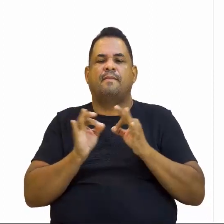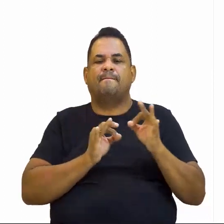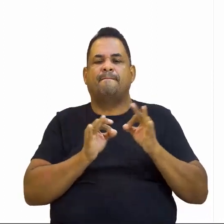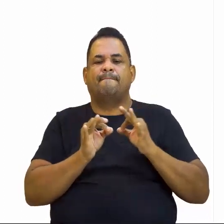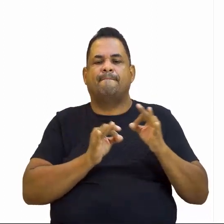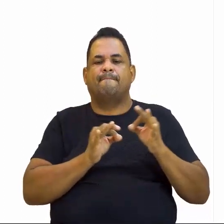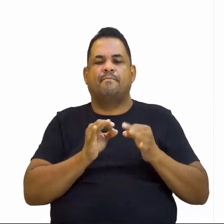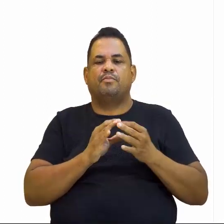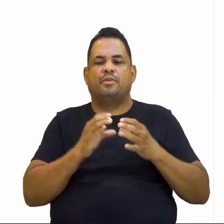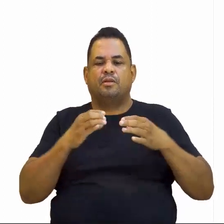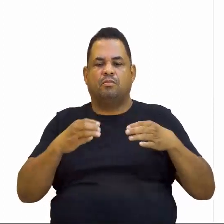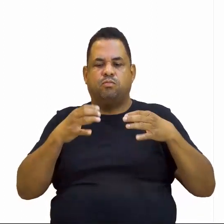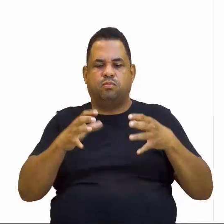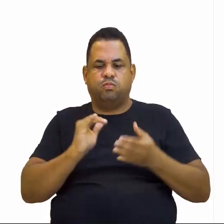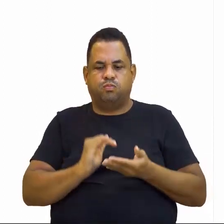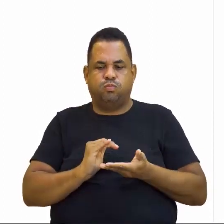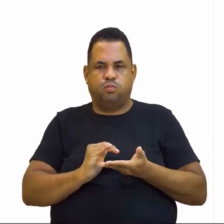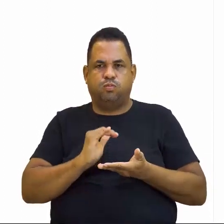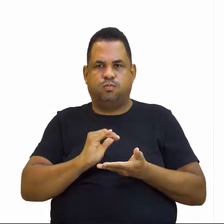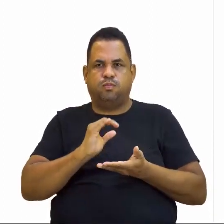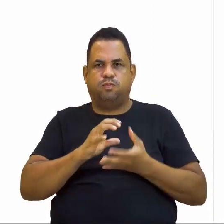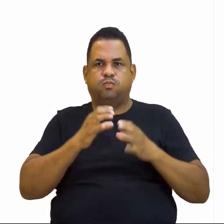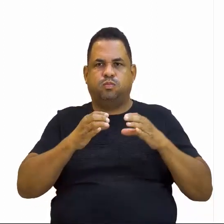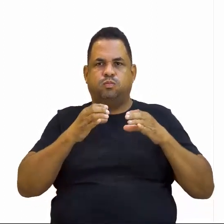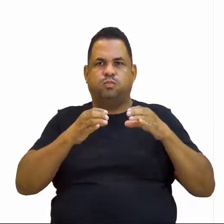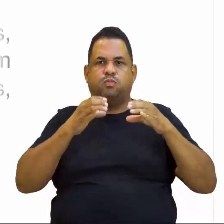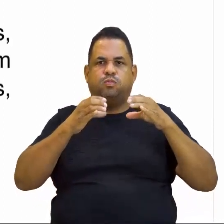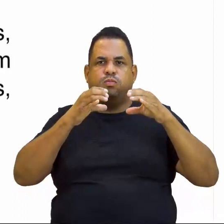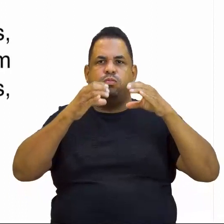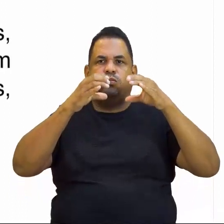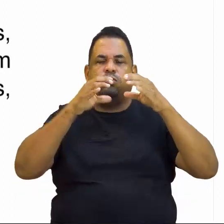deixando o bolo mais alto, mais fofinho. Por isso